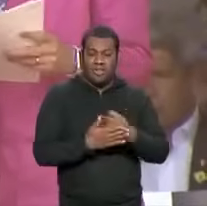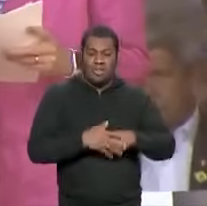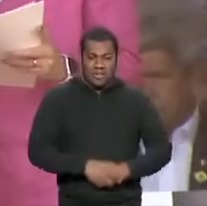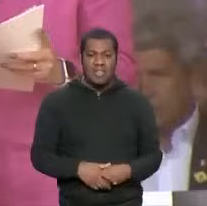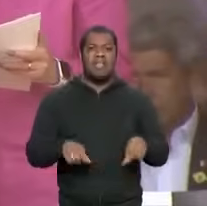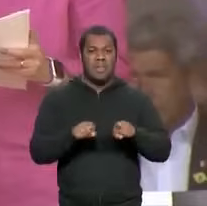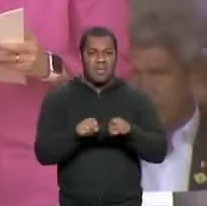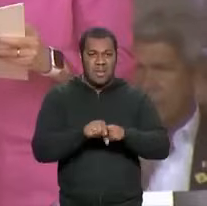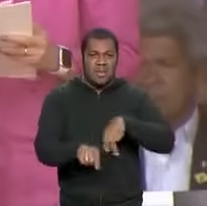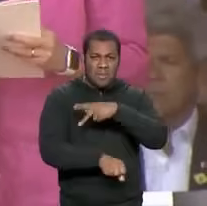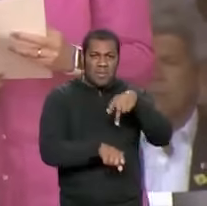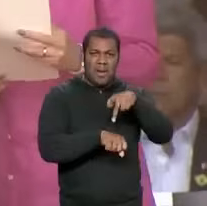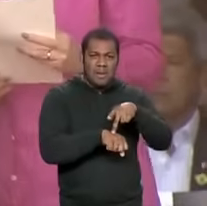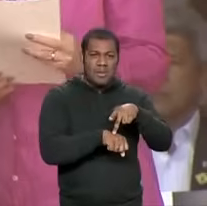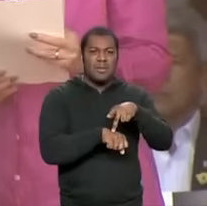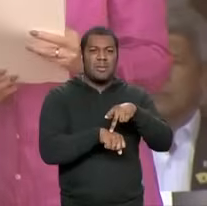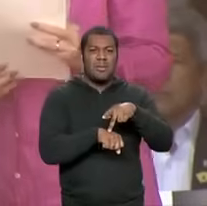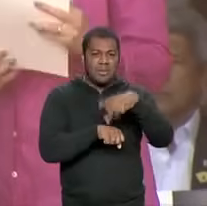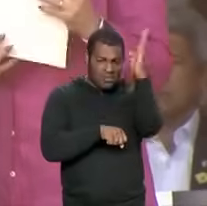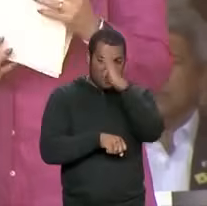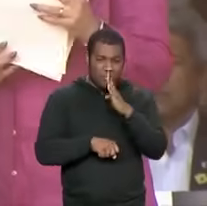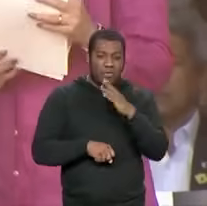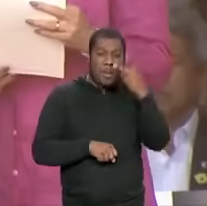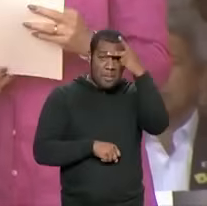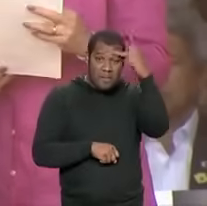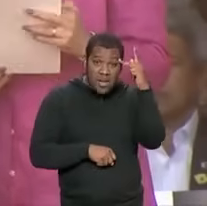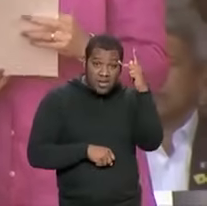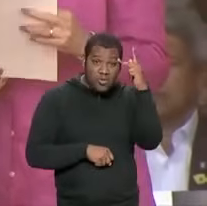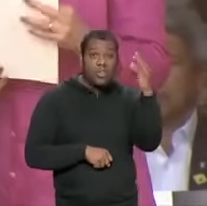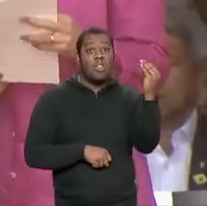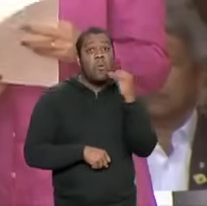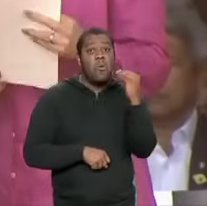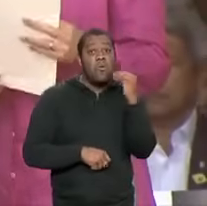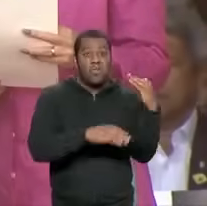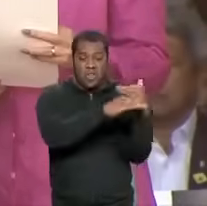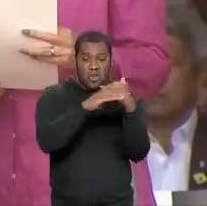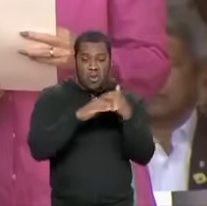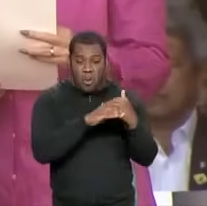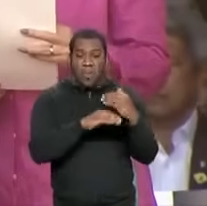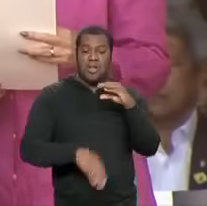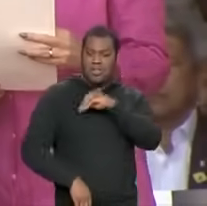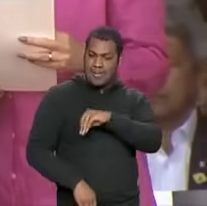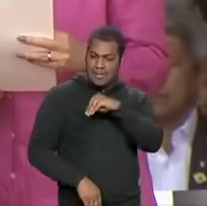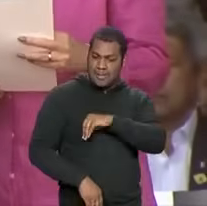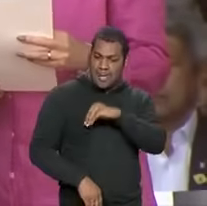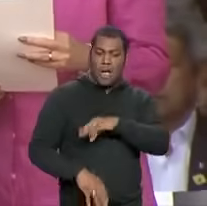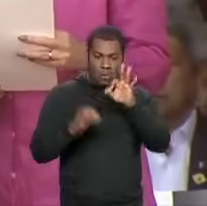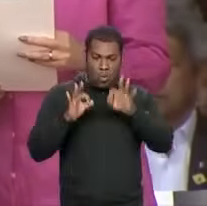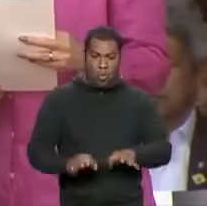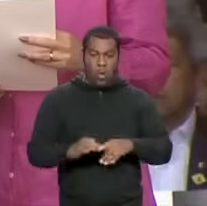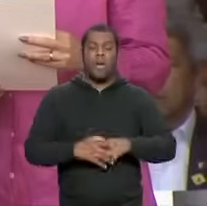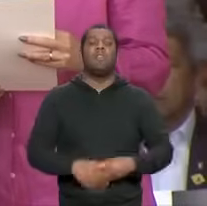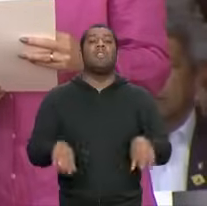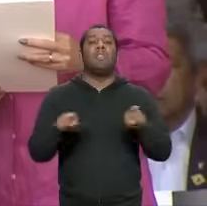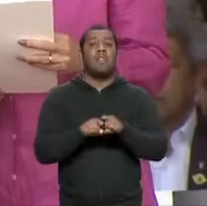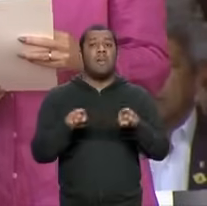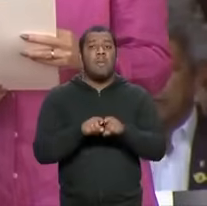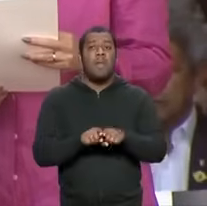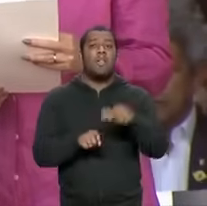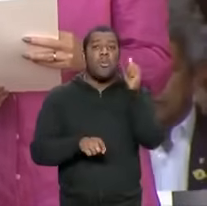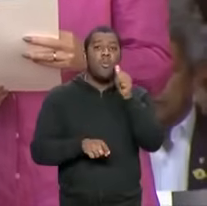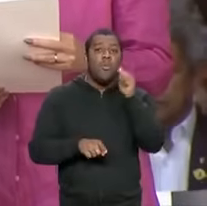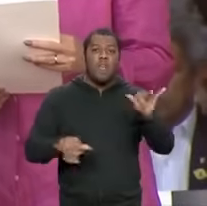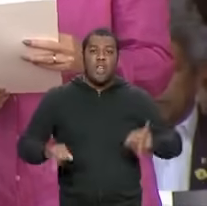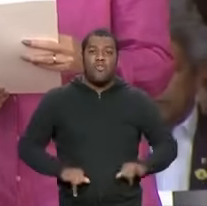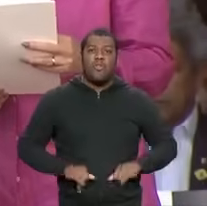com emprego melhor salários e oportunidades iguais um país sem violência doméstica comendo